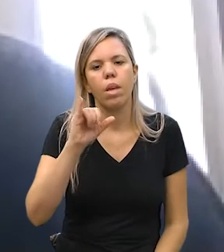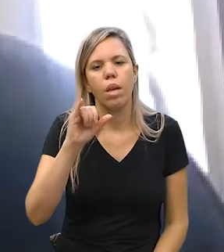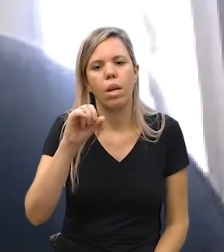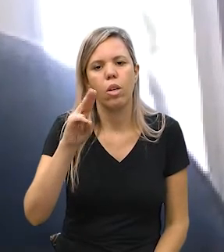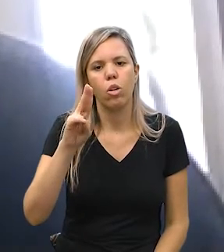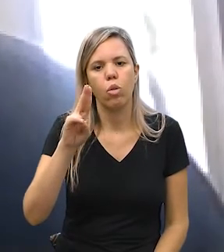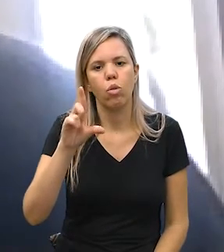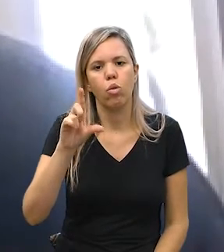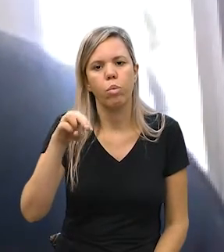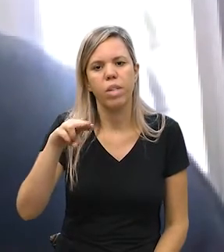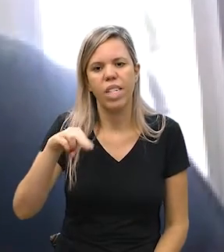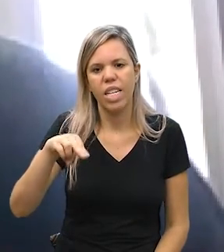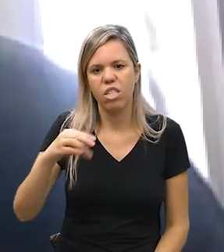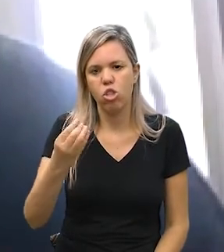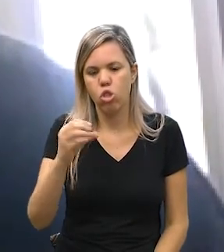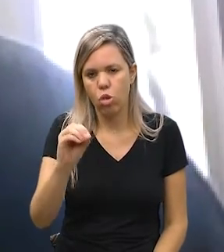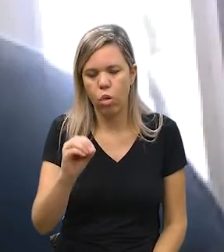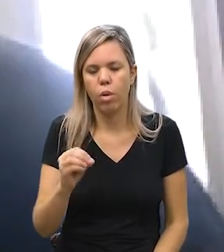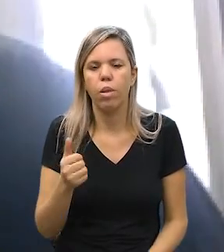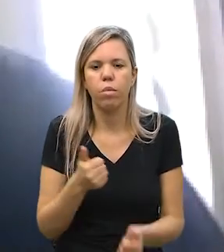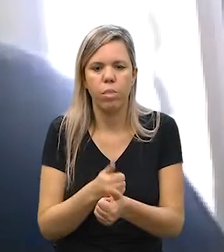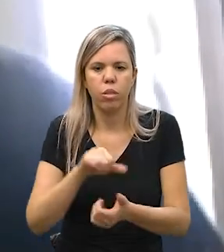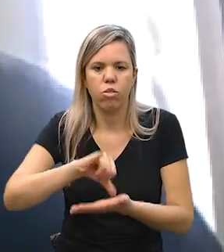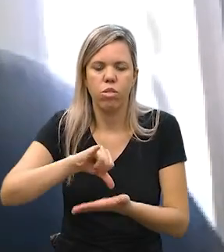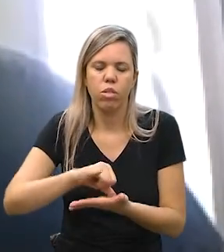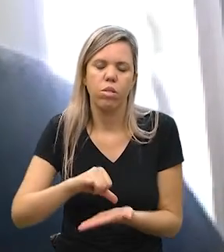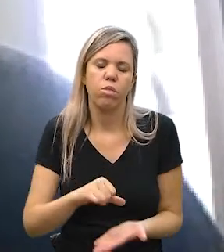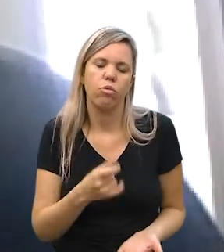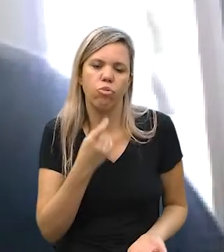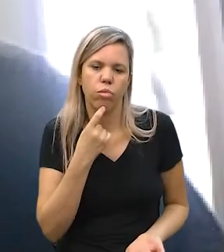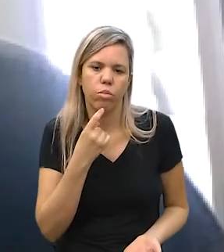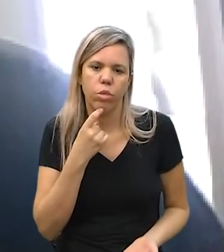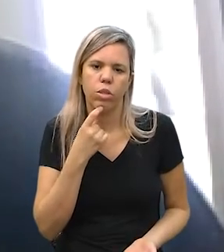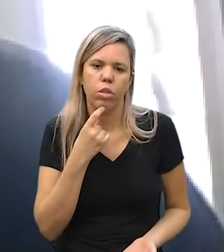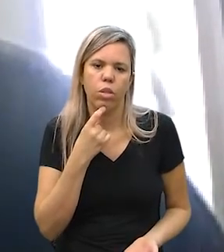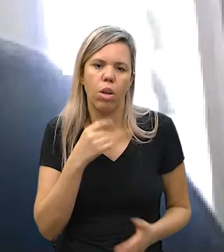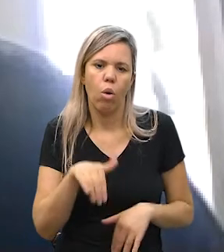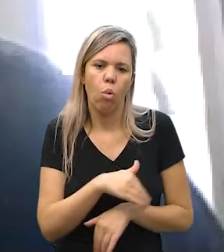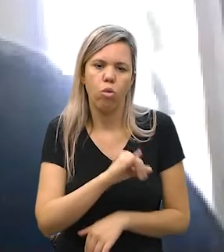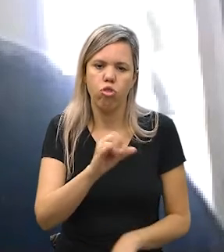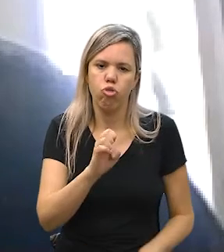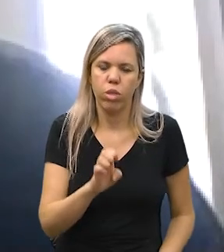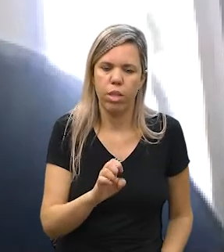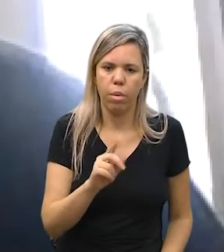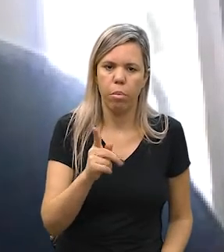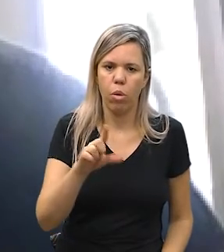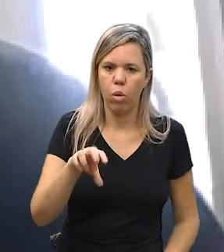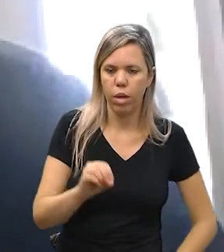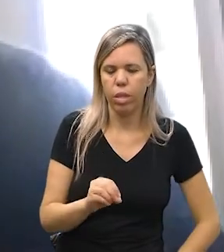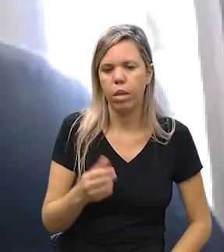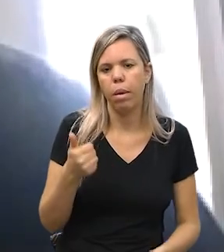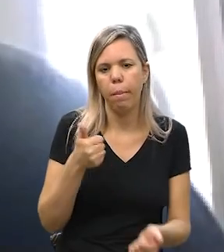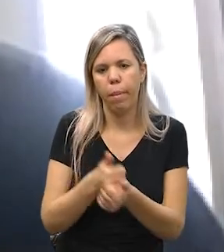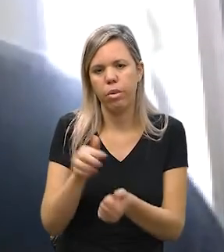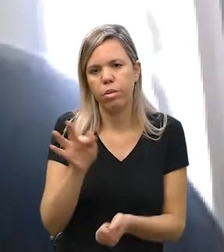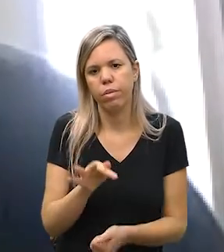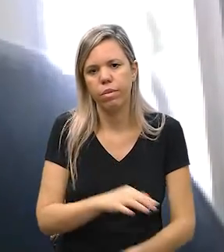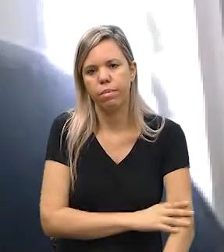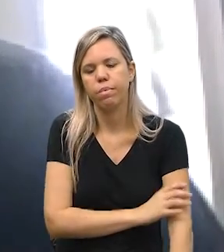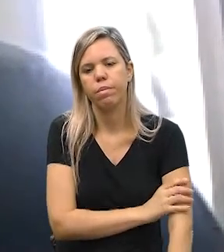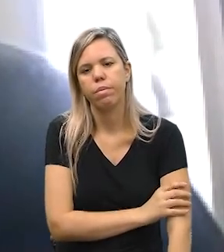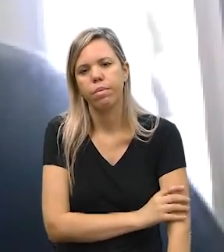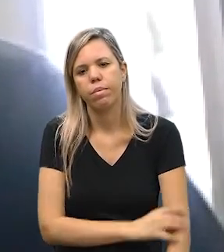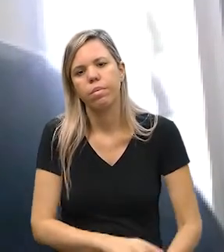que fica na José Paulino, bem próximo a aquela faculdade